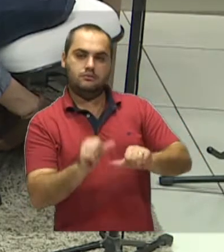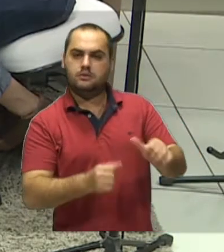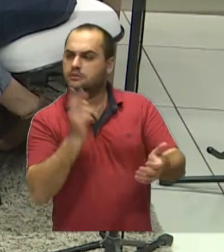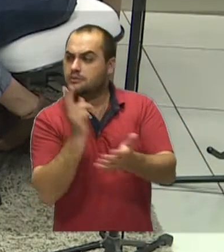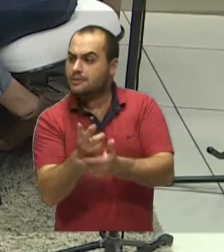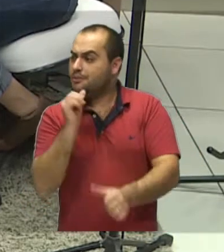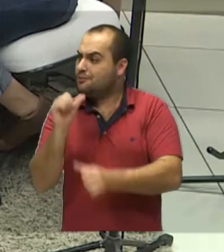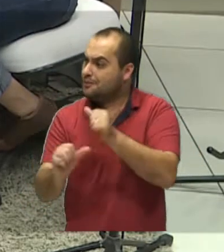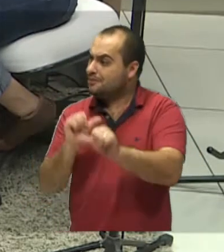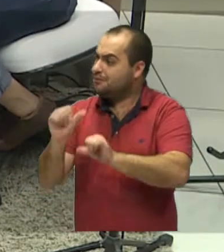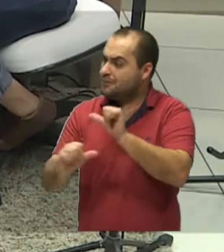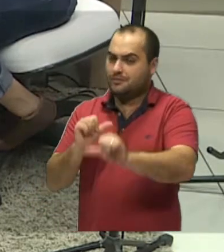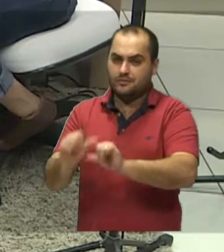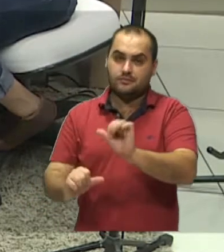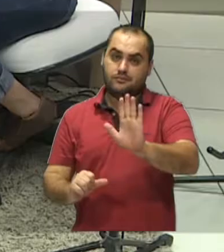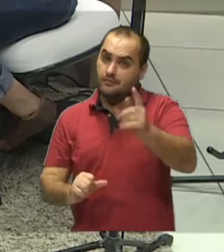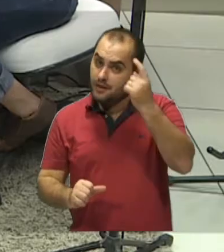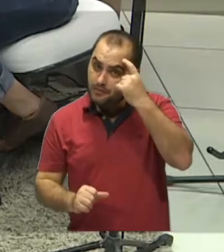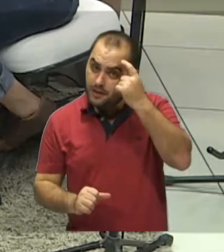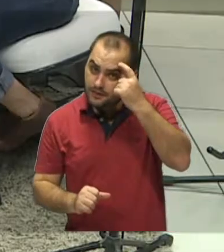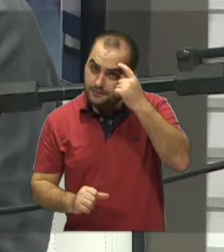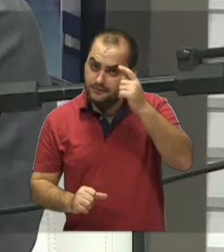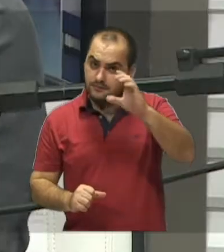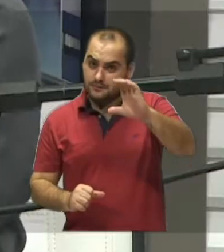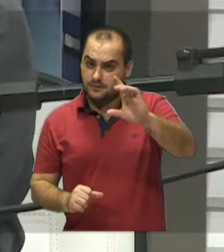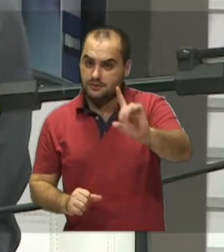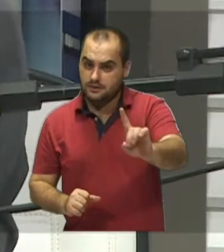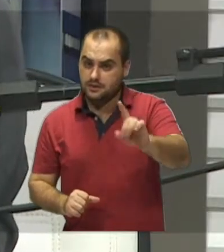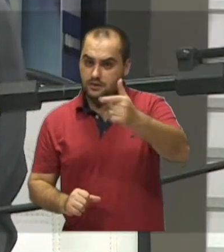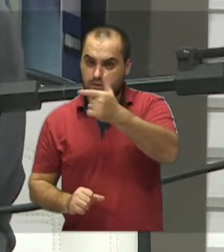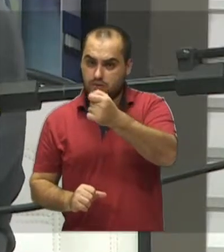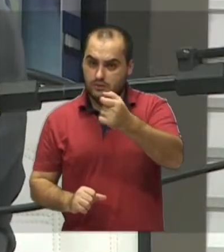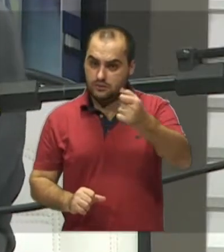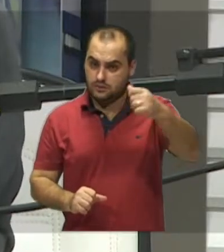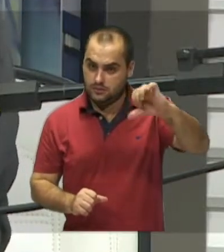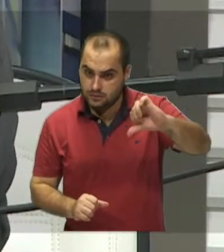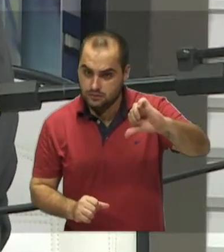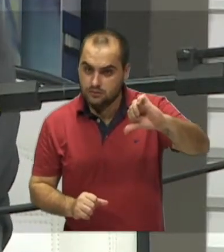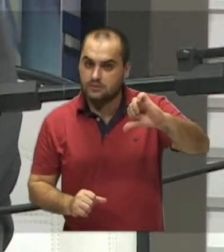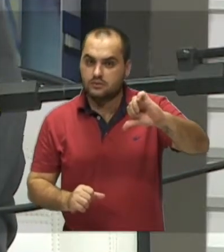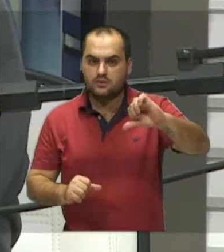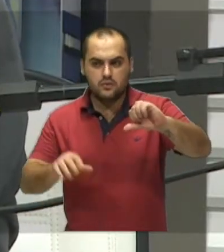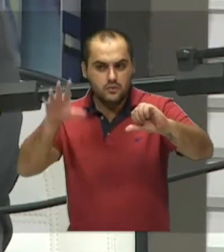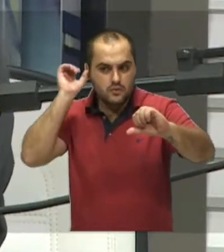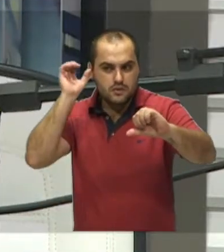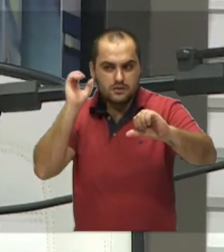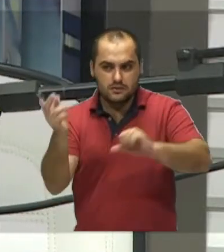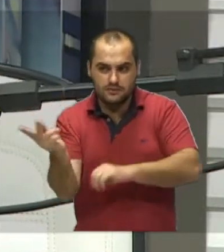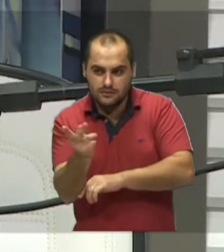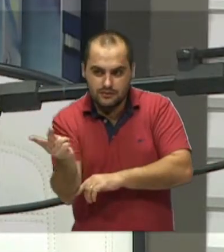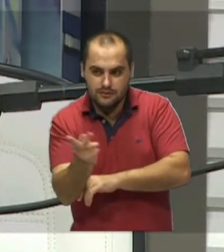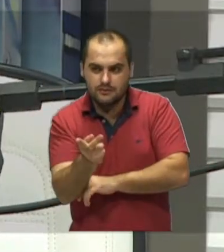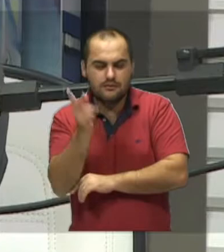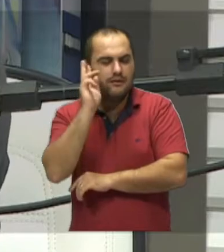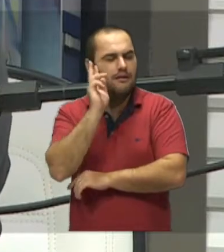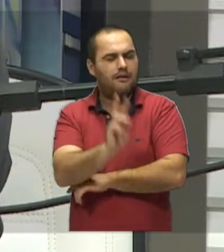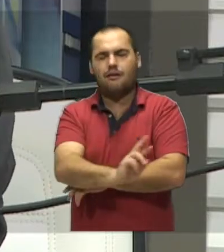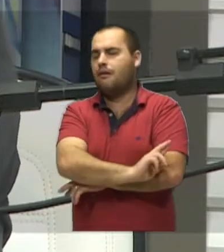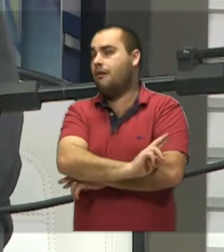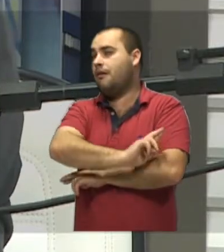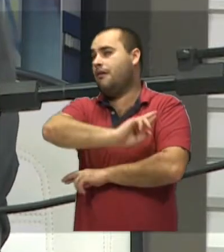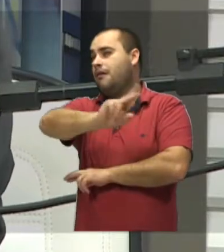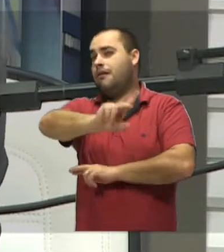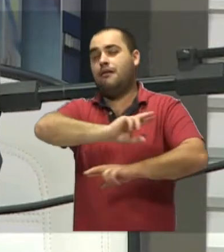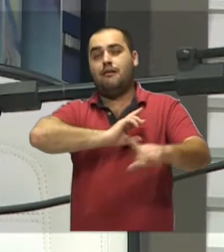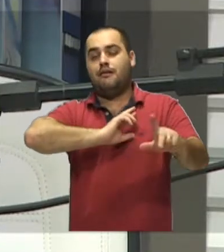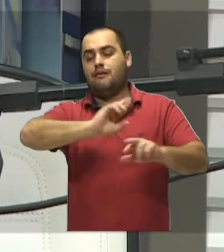tempo. Então, tu imagina um disco de 2009. Se você, inclusive, pegar os 2 discos e ouvir na sequência, você vai ver muita coisa diferente.